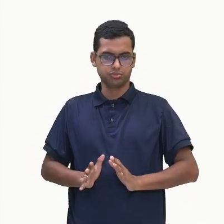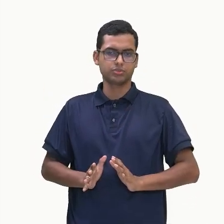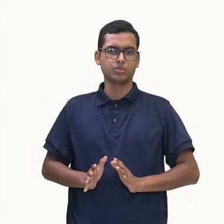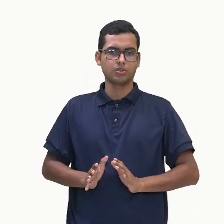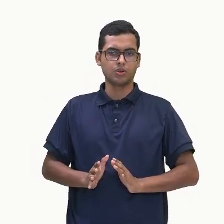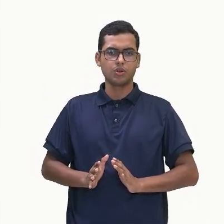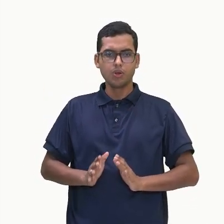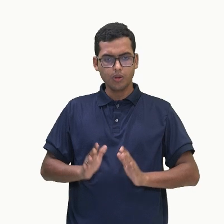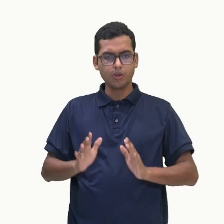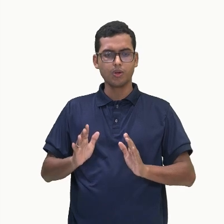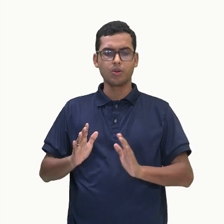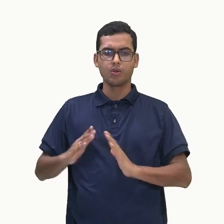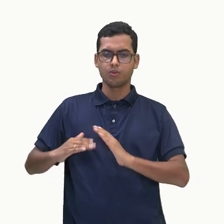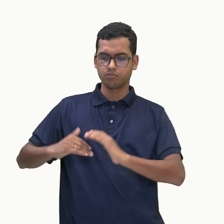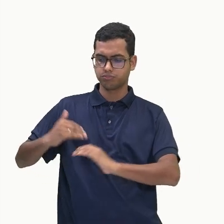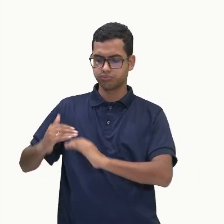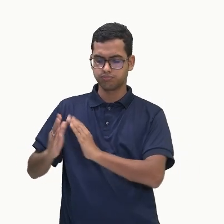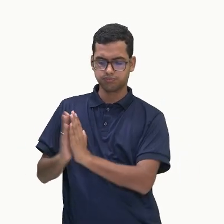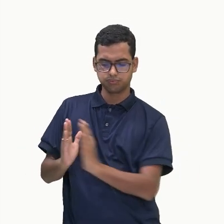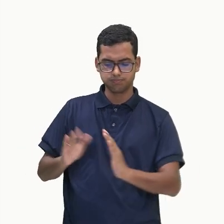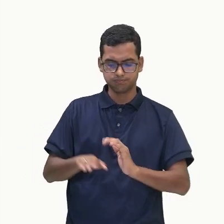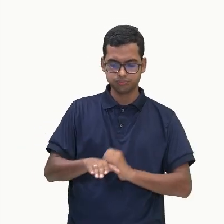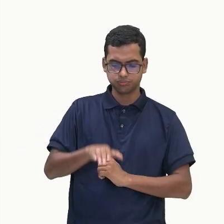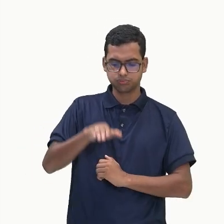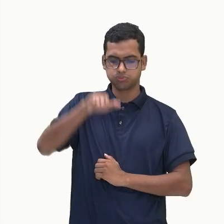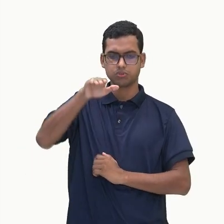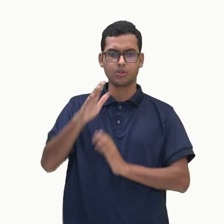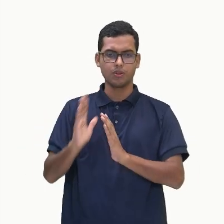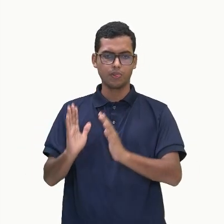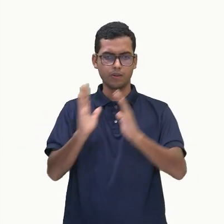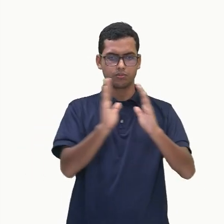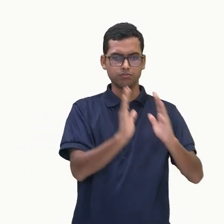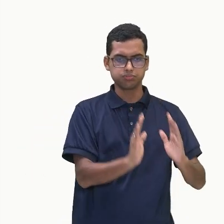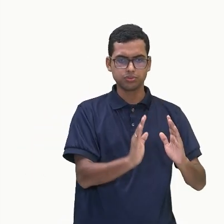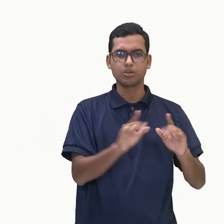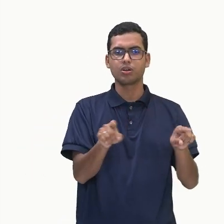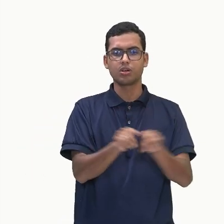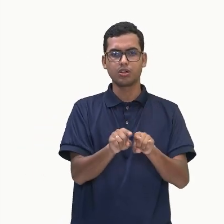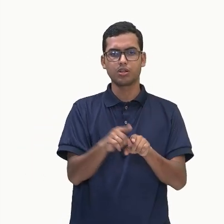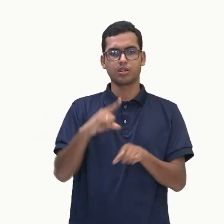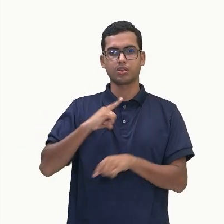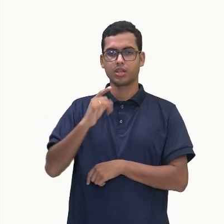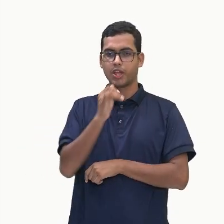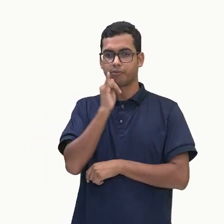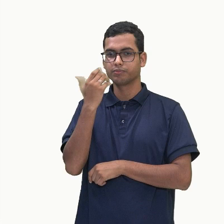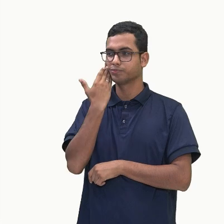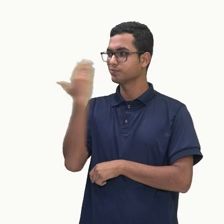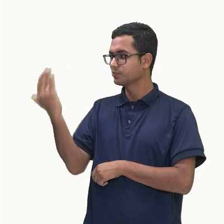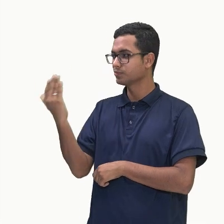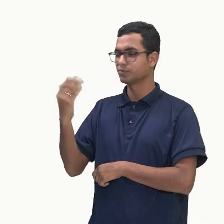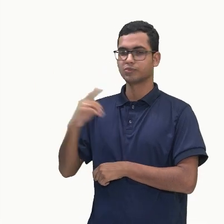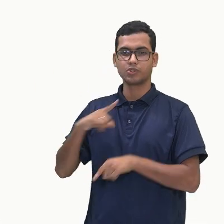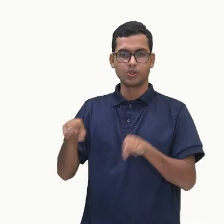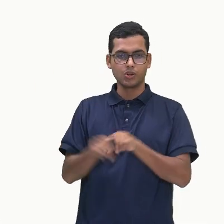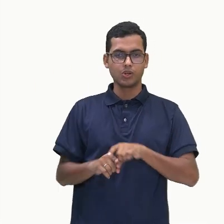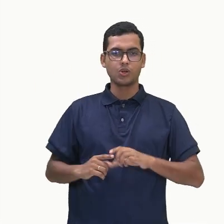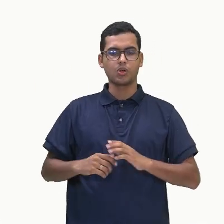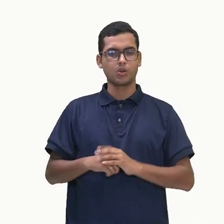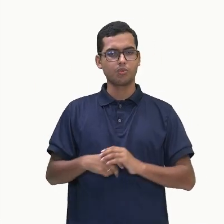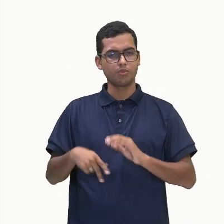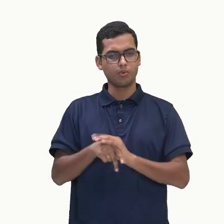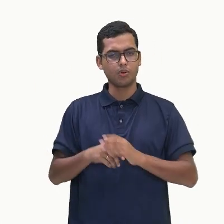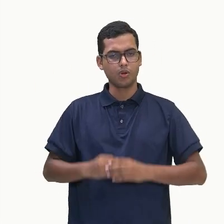formação, nascimento, crescimento, e nós temos aí um feto, uma criança, um adulto e um